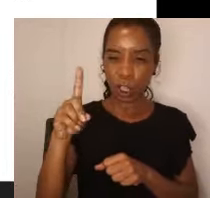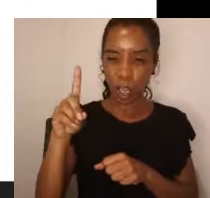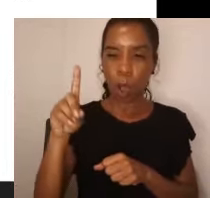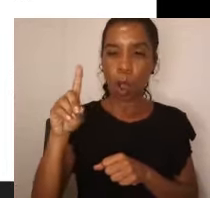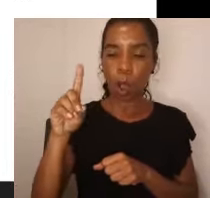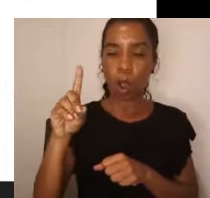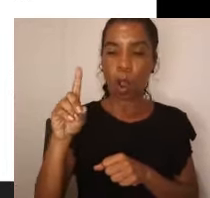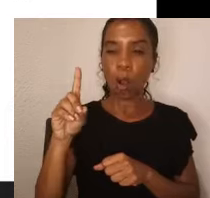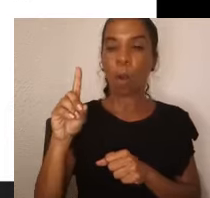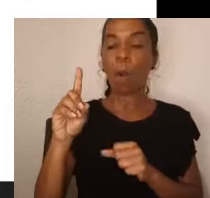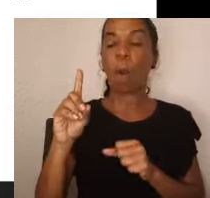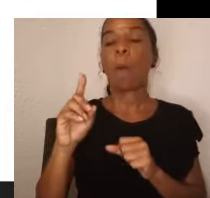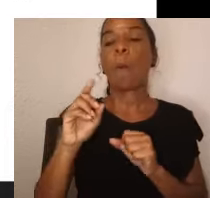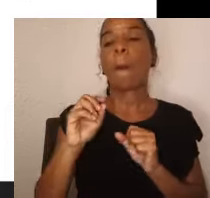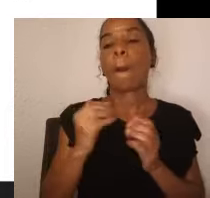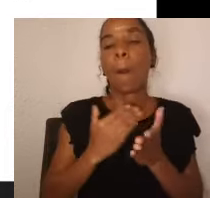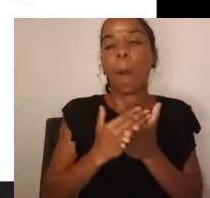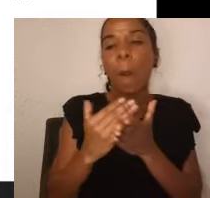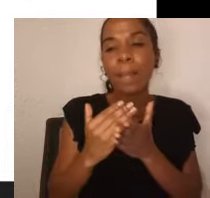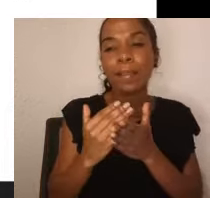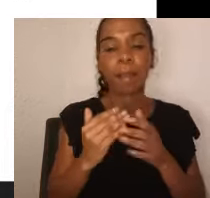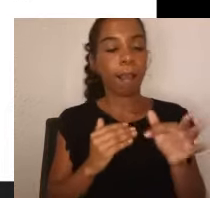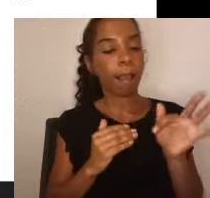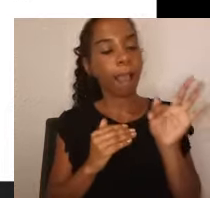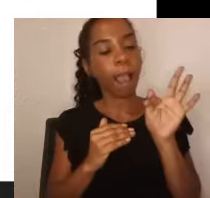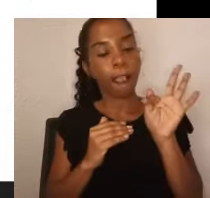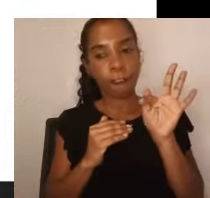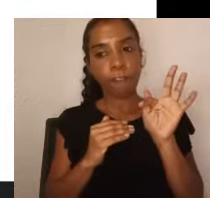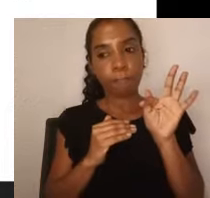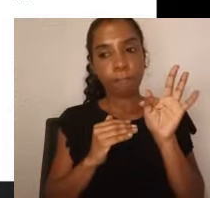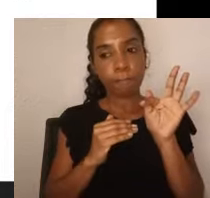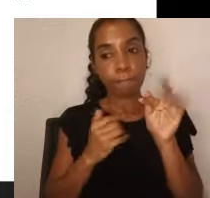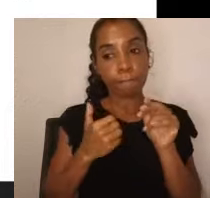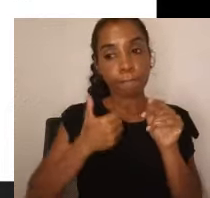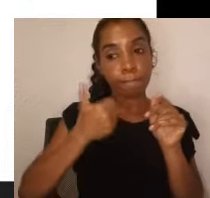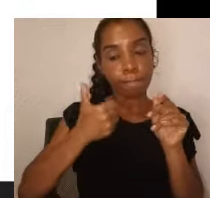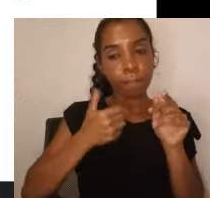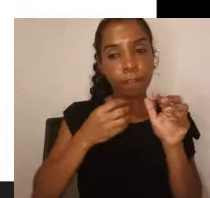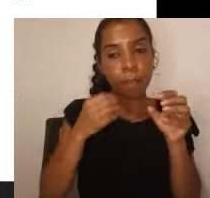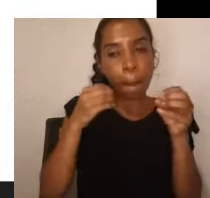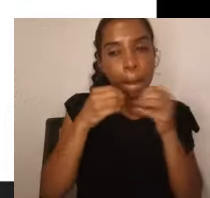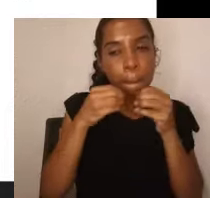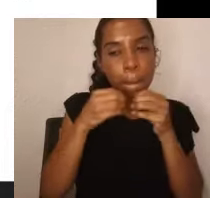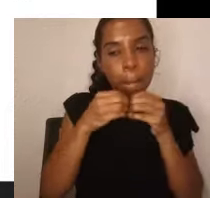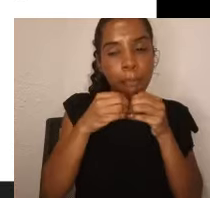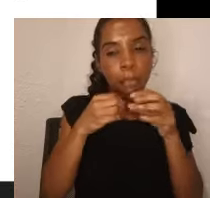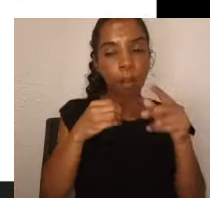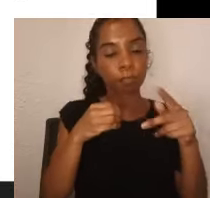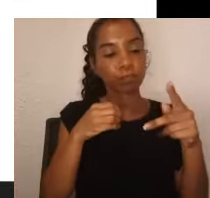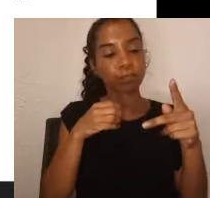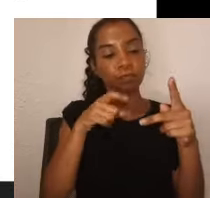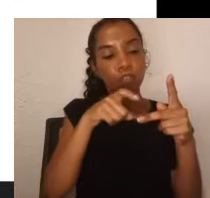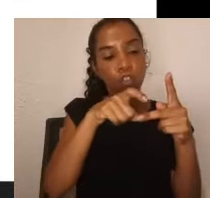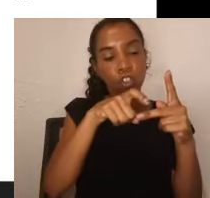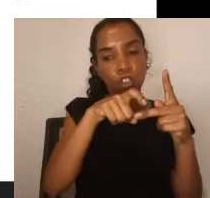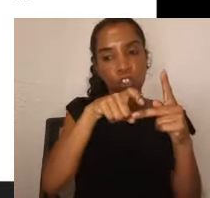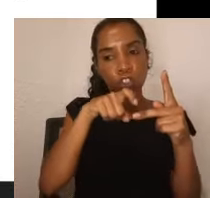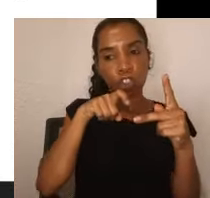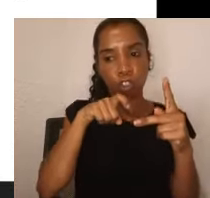Tá? Então, vamos começar pela f. Então, primeiro a gente vai se aproximar do x igual a 1 pela